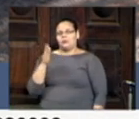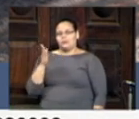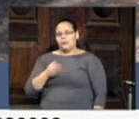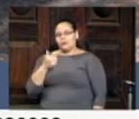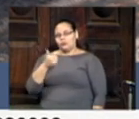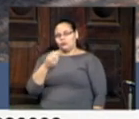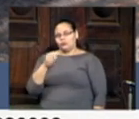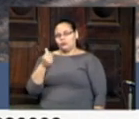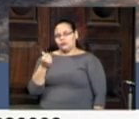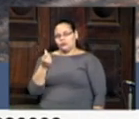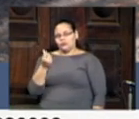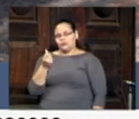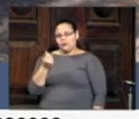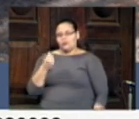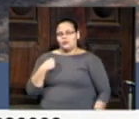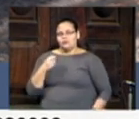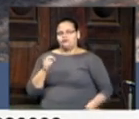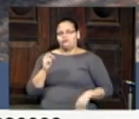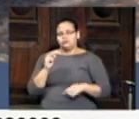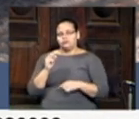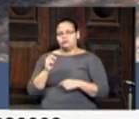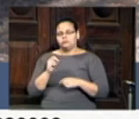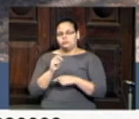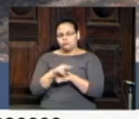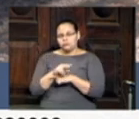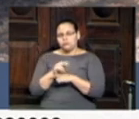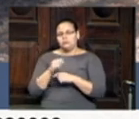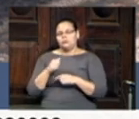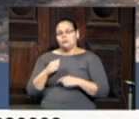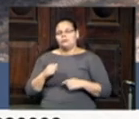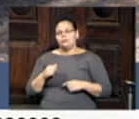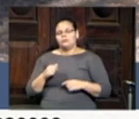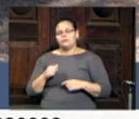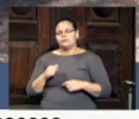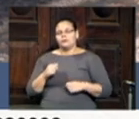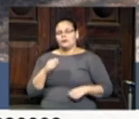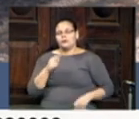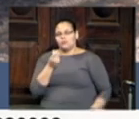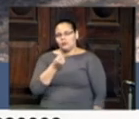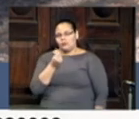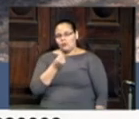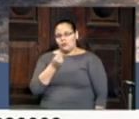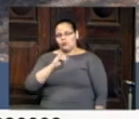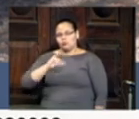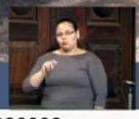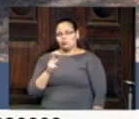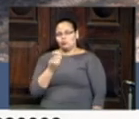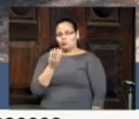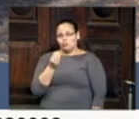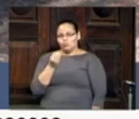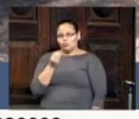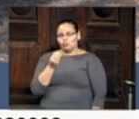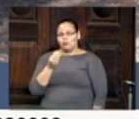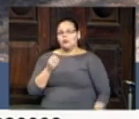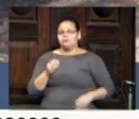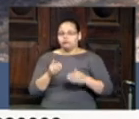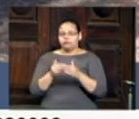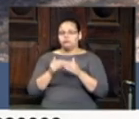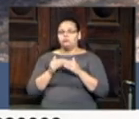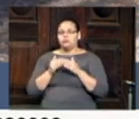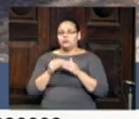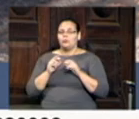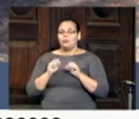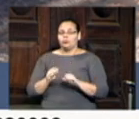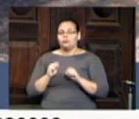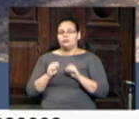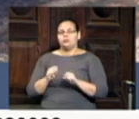340/2016, que foi dada entrada nesse projeto de resolução 6 de julho. Aí, por gentileza, que o senhor